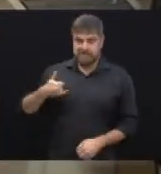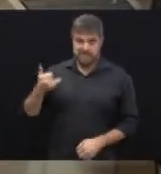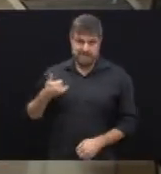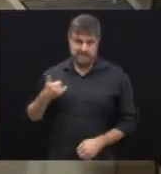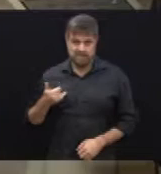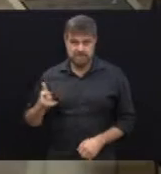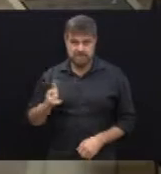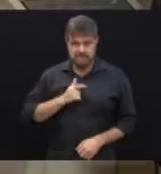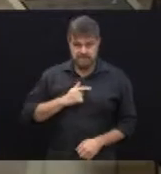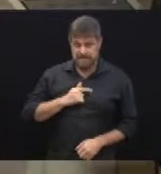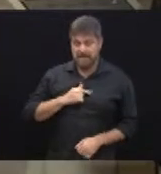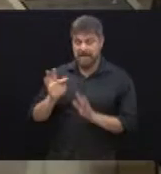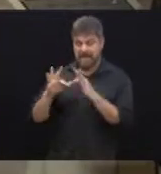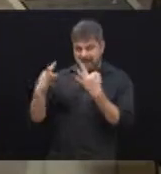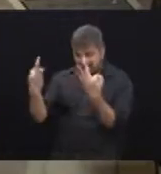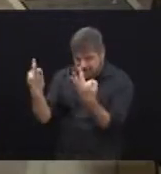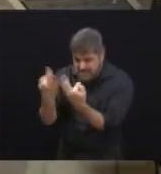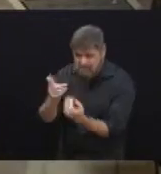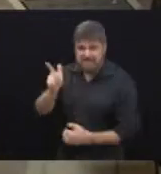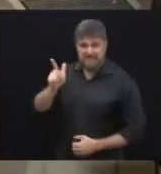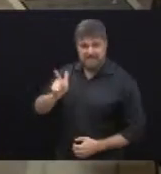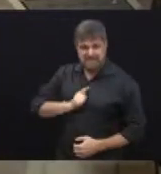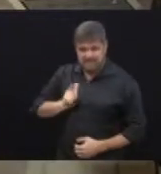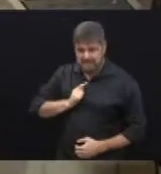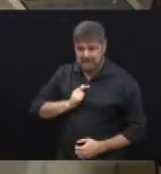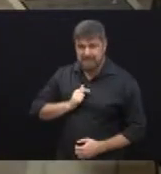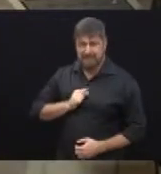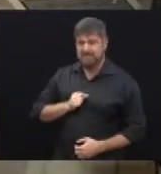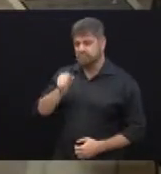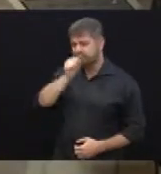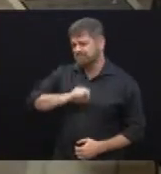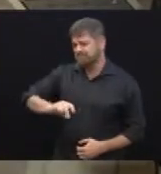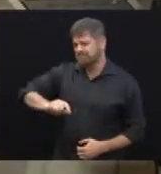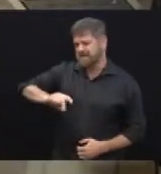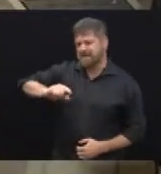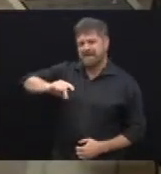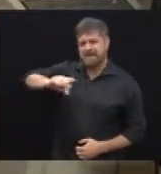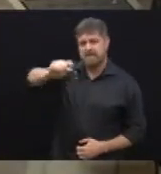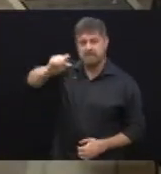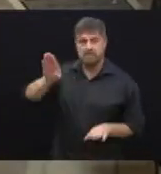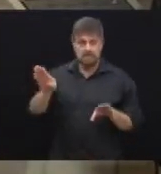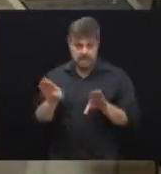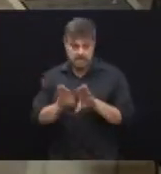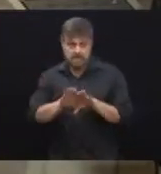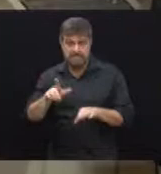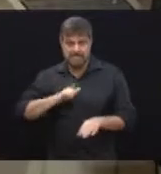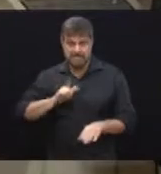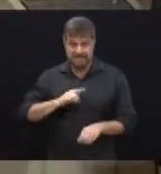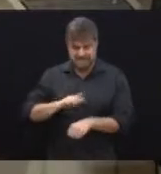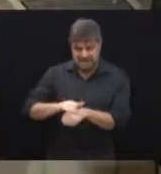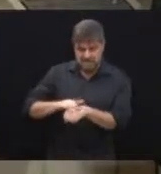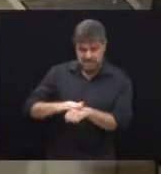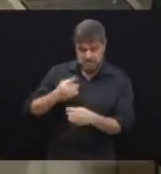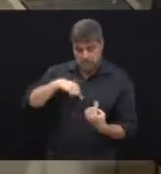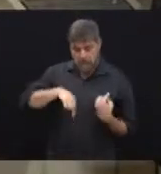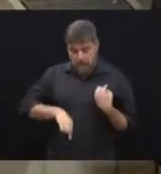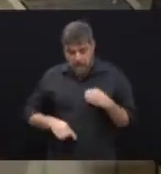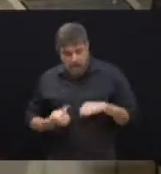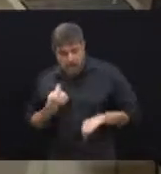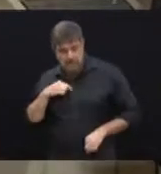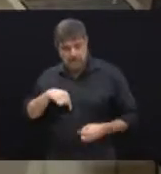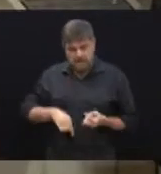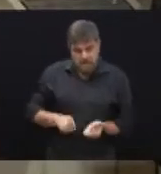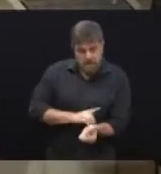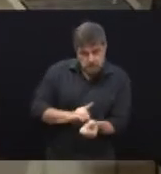idade. Então existe uma tendência familiar, tem famílias que têm catarata mais tarde, E tem doenças metabólicas